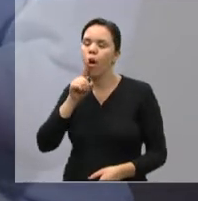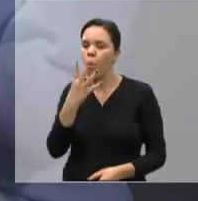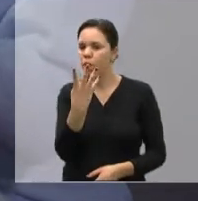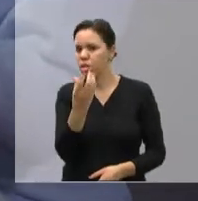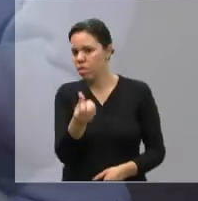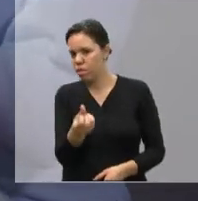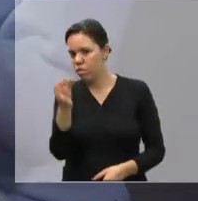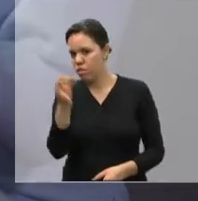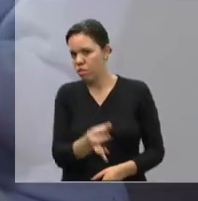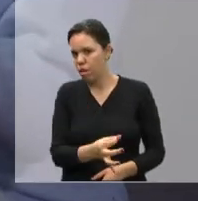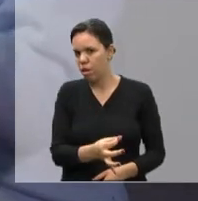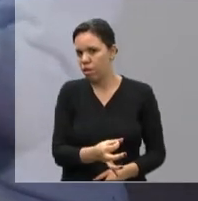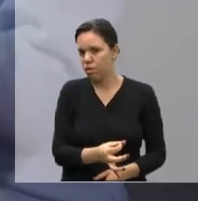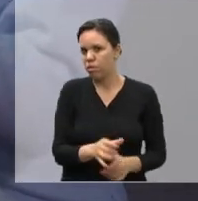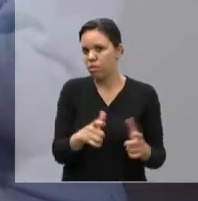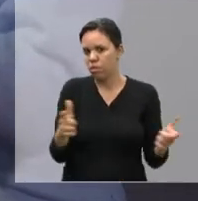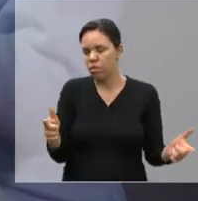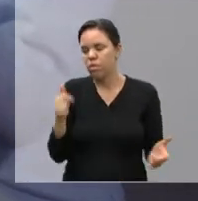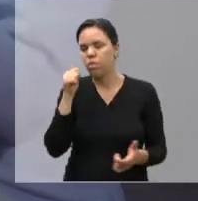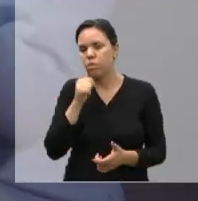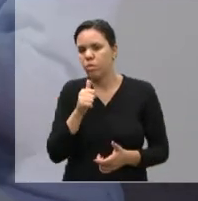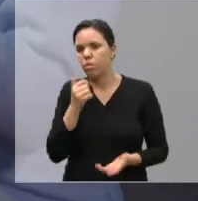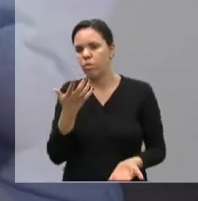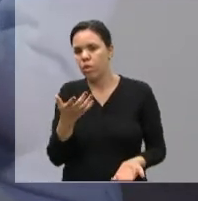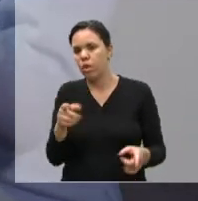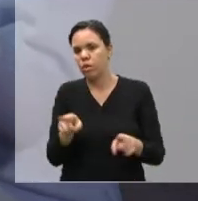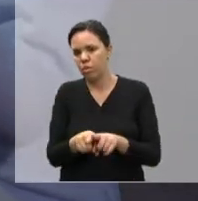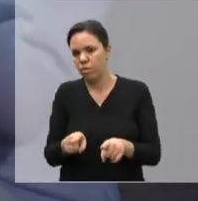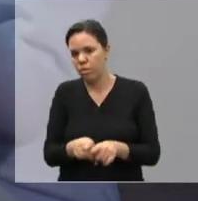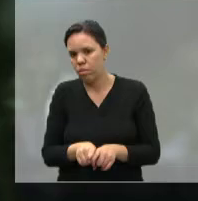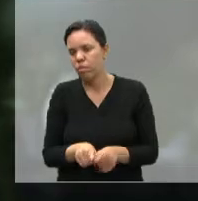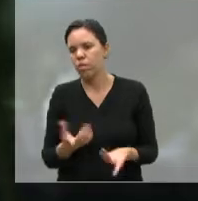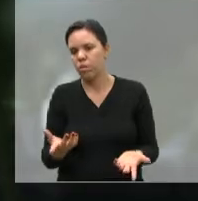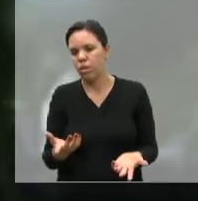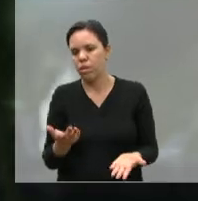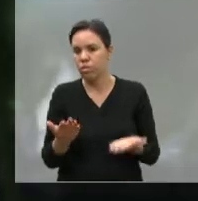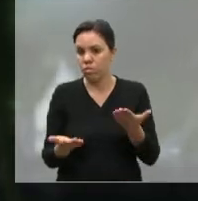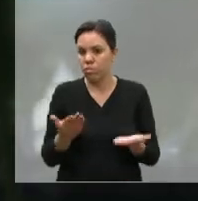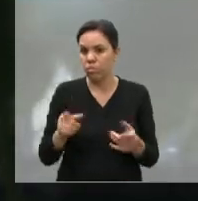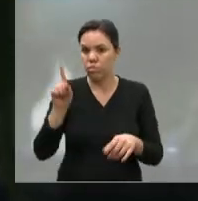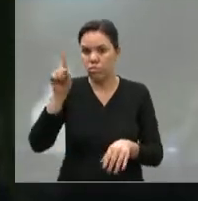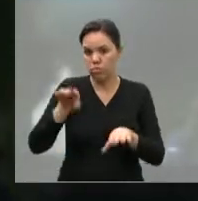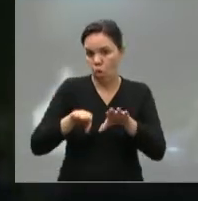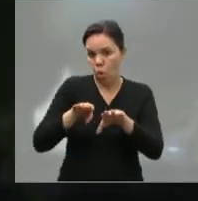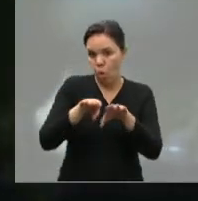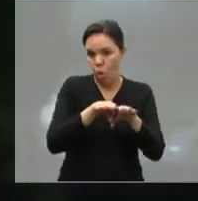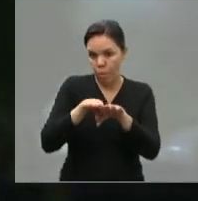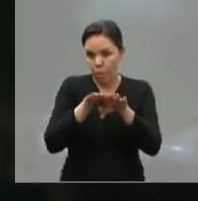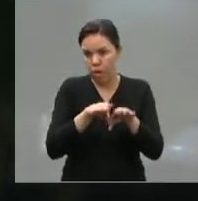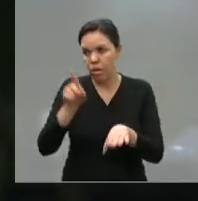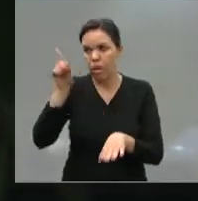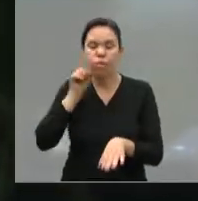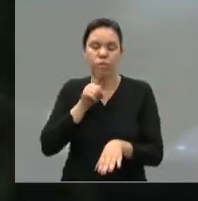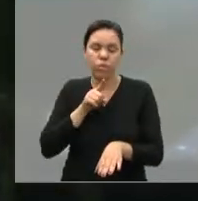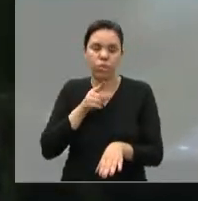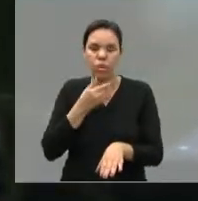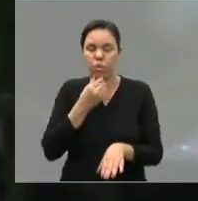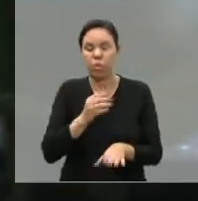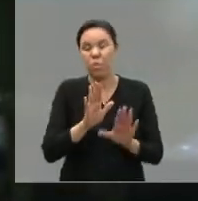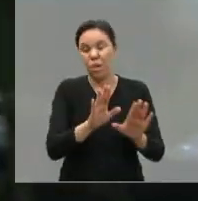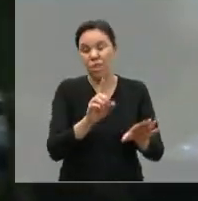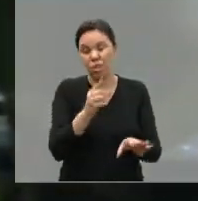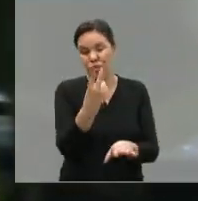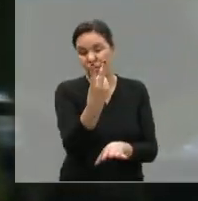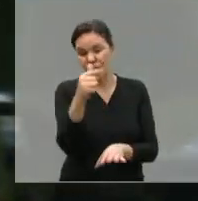da força de trabalho é ocupado por mulheres, então aparentemente está equiparado, mas somente 27% das mulheres ocupam